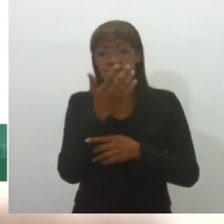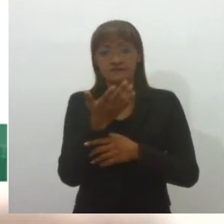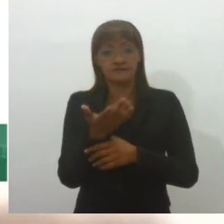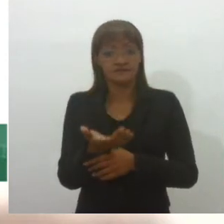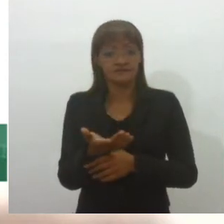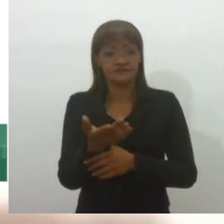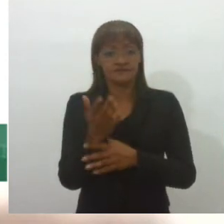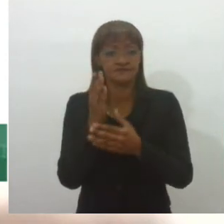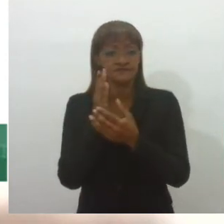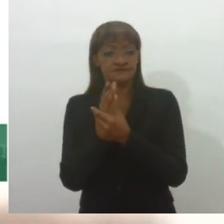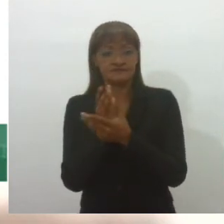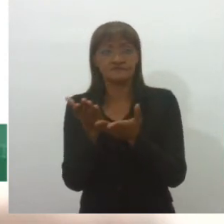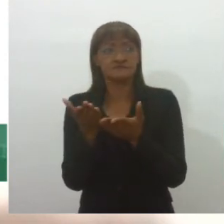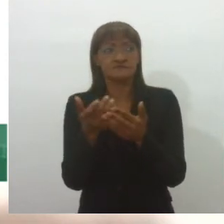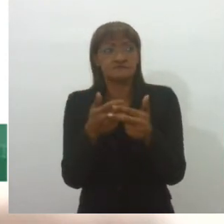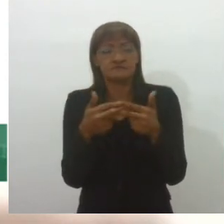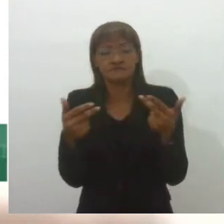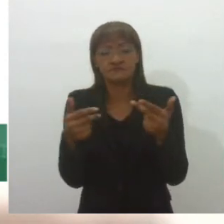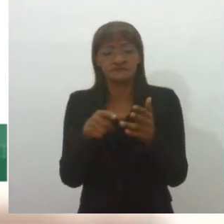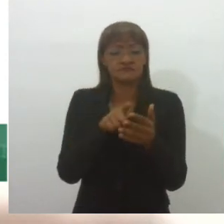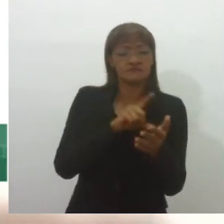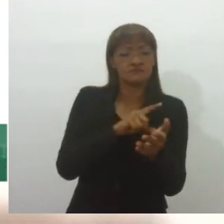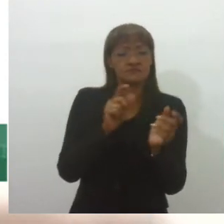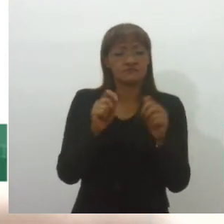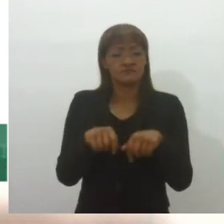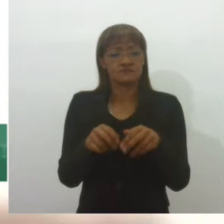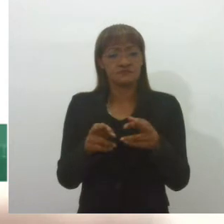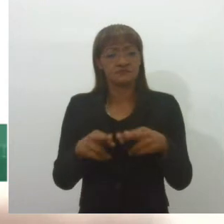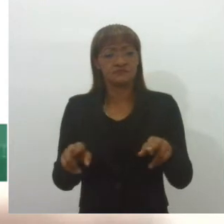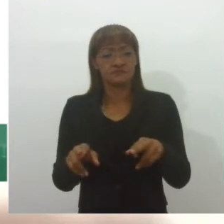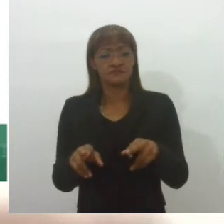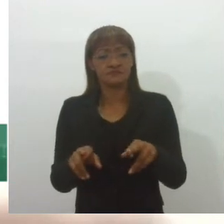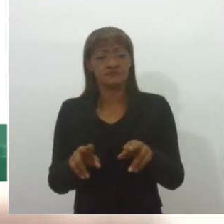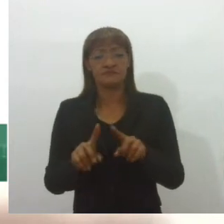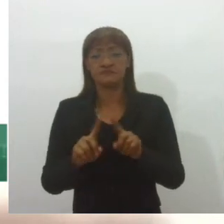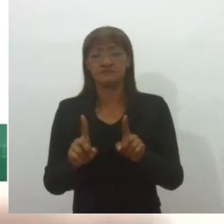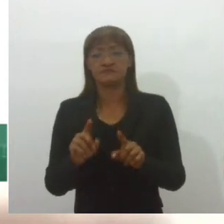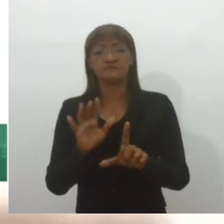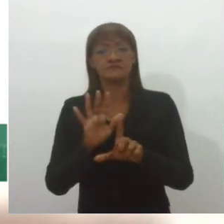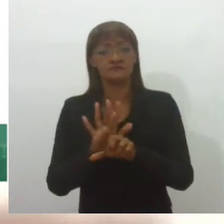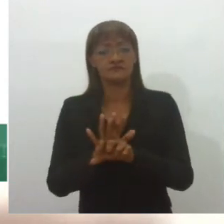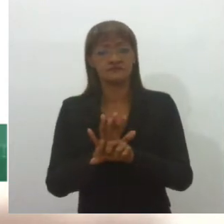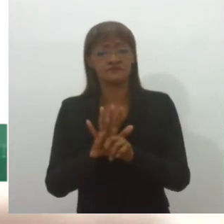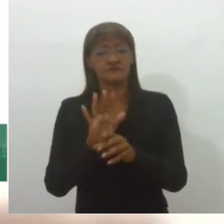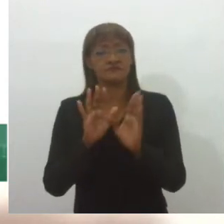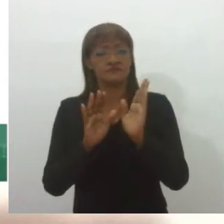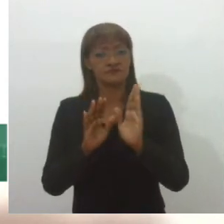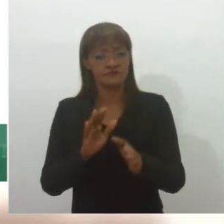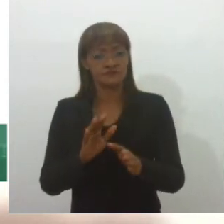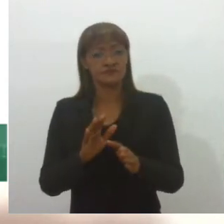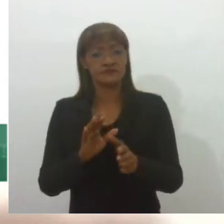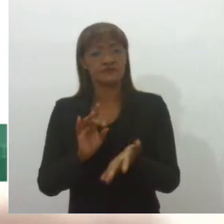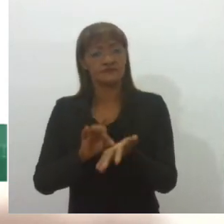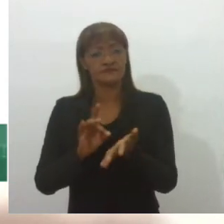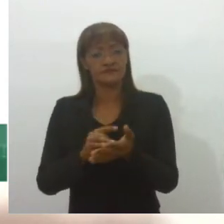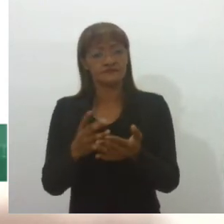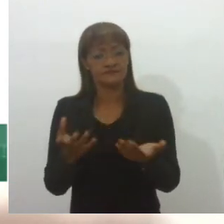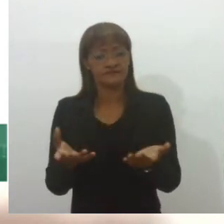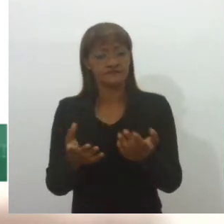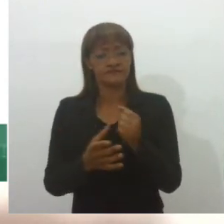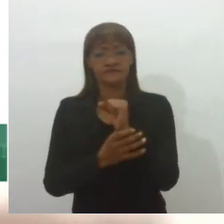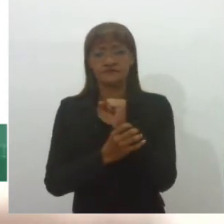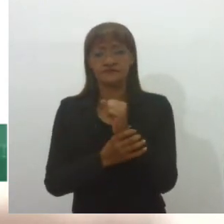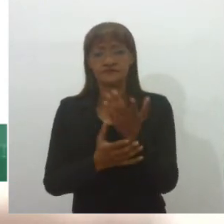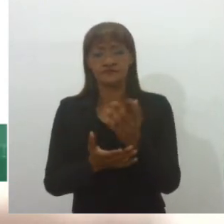que poderia estar resolvendo também outras coisas. Então, se a gente tem uma lei que assegura e que pode evitar demandas judiciais, isso